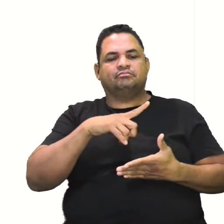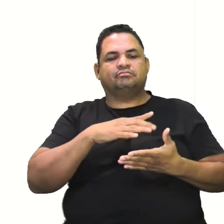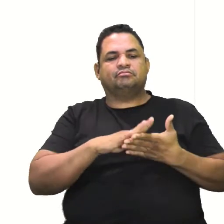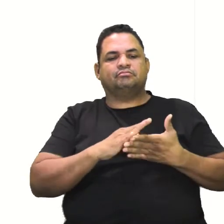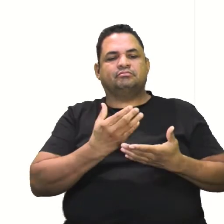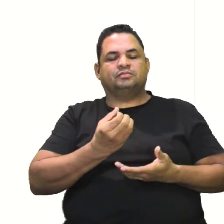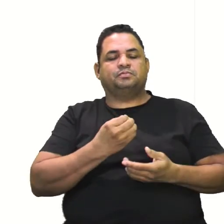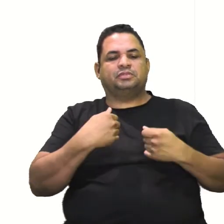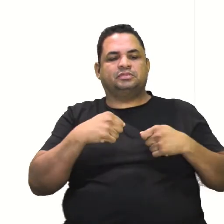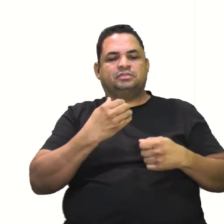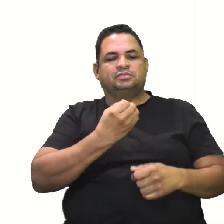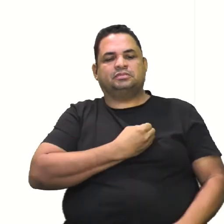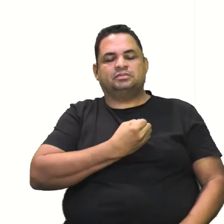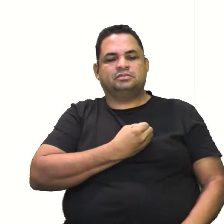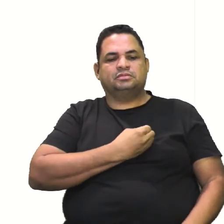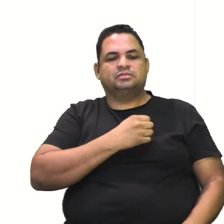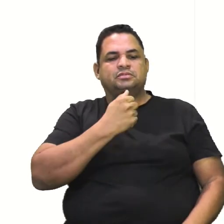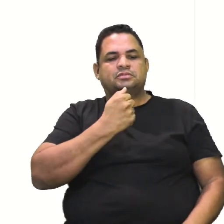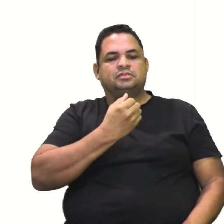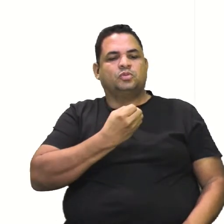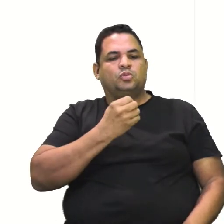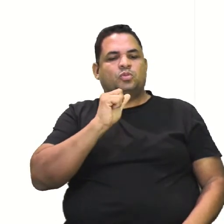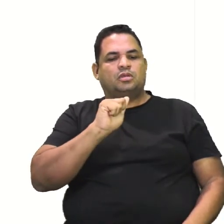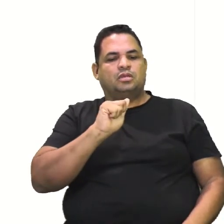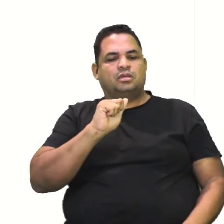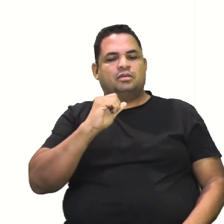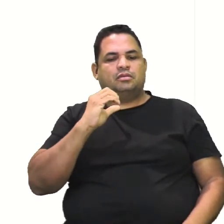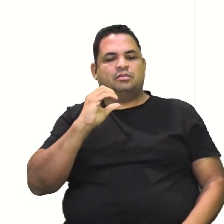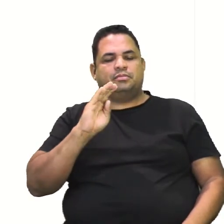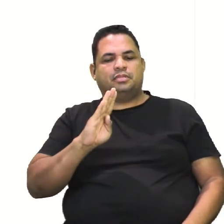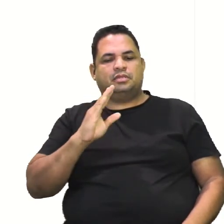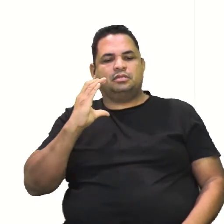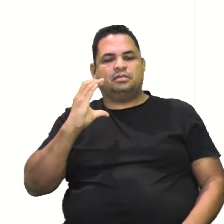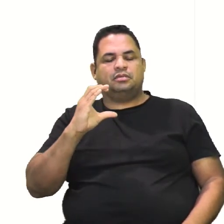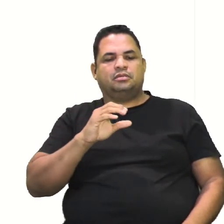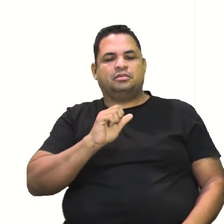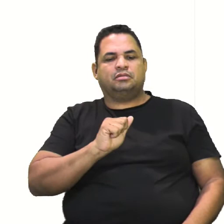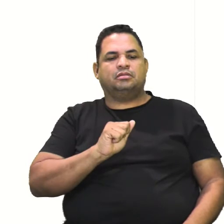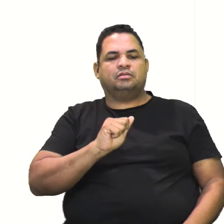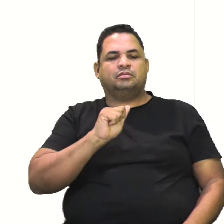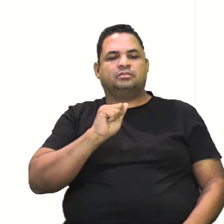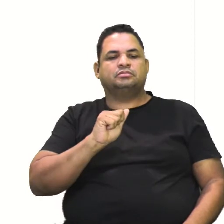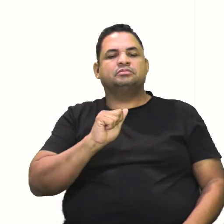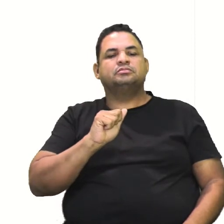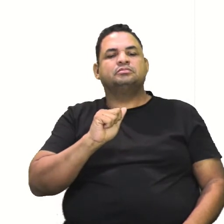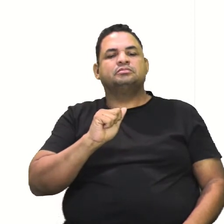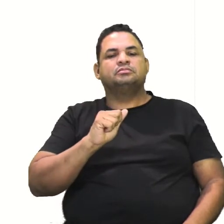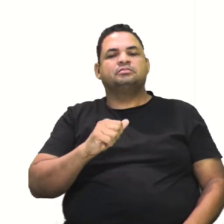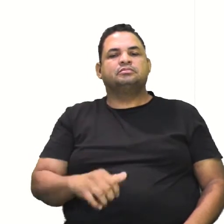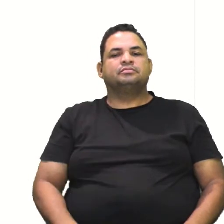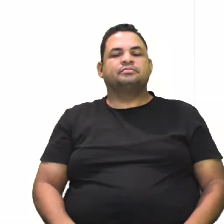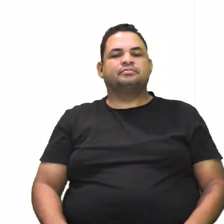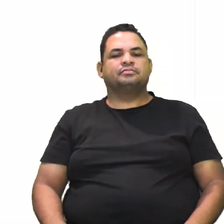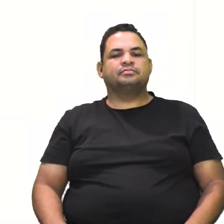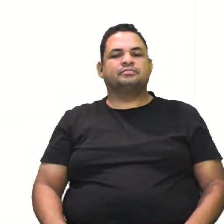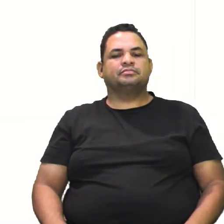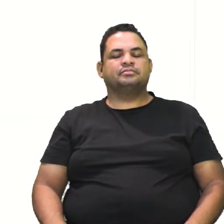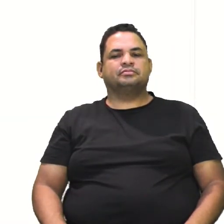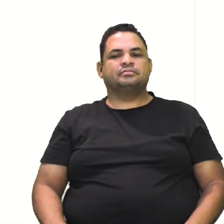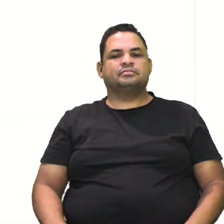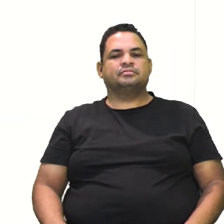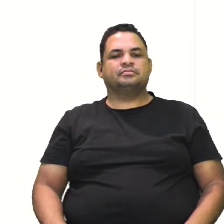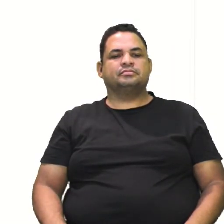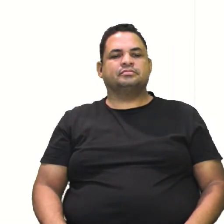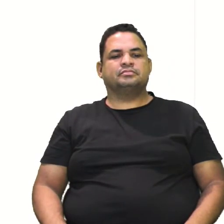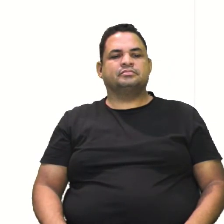saber os coeficientes. Quem é o A, quem é o B e quem é o C. O meu A ali, ó. Vamos fazer na outra folhinha